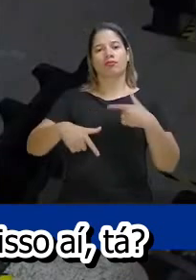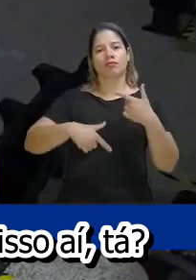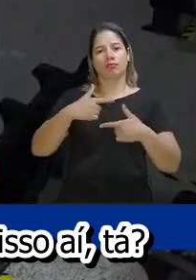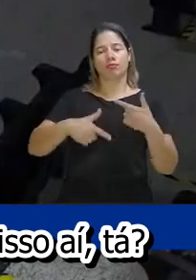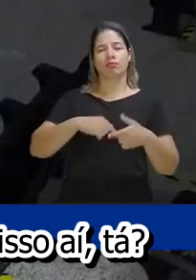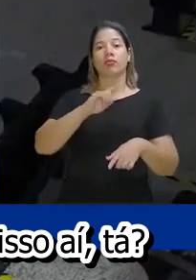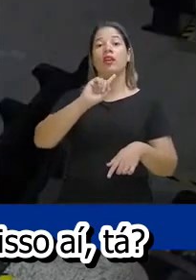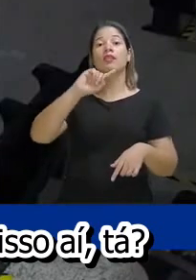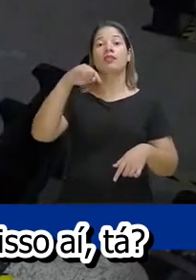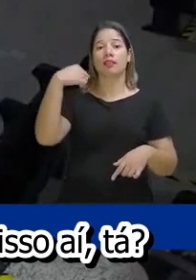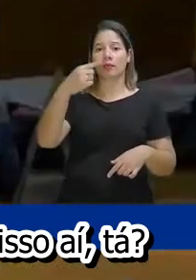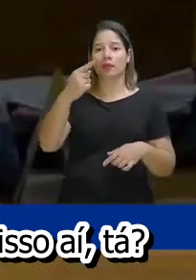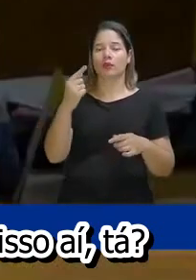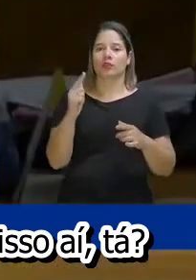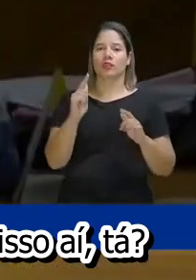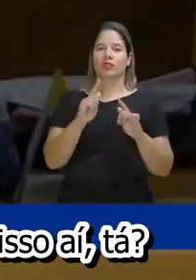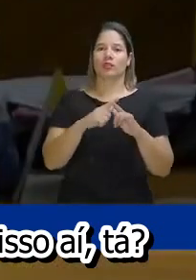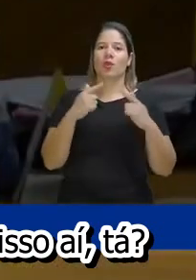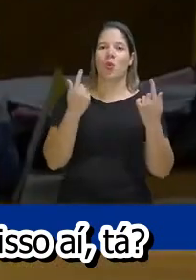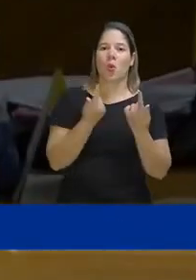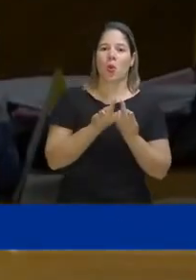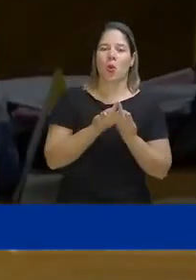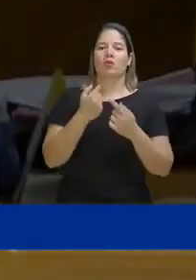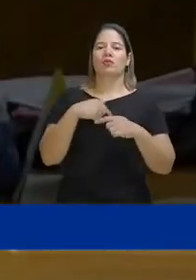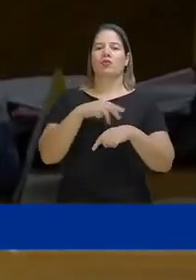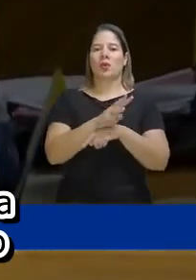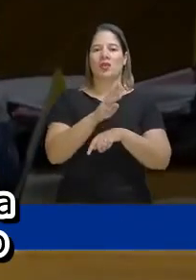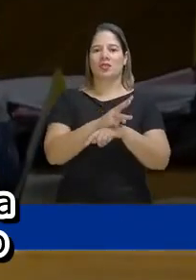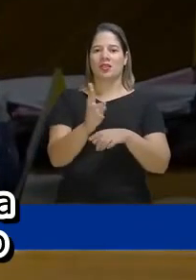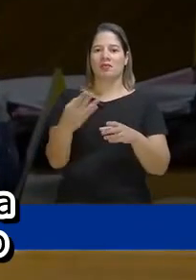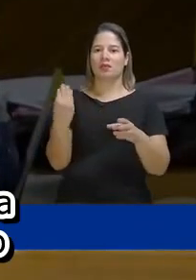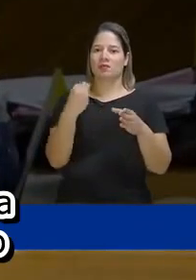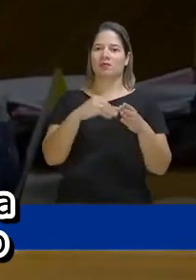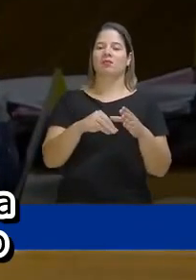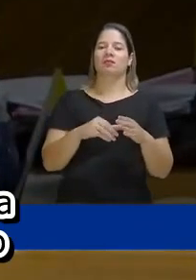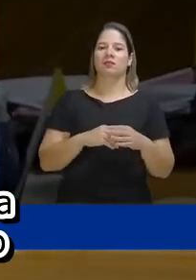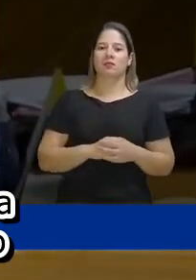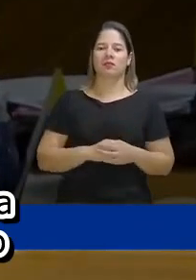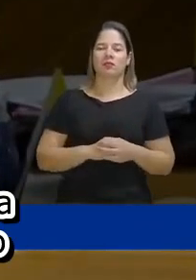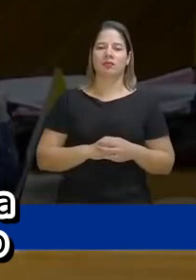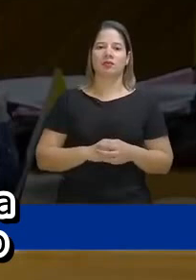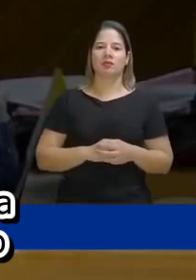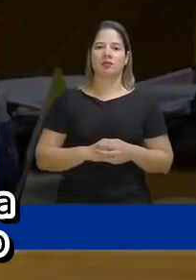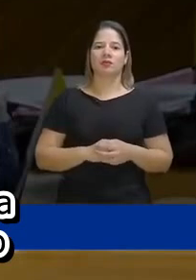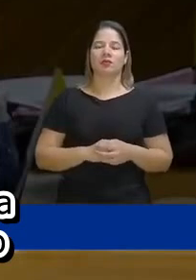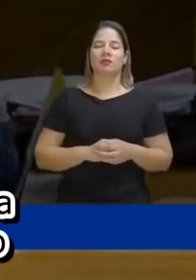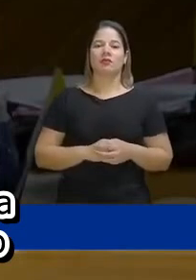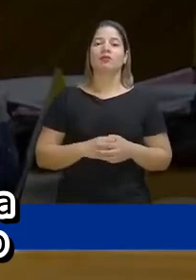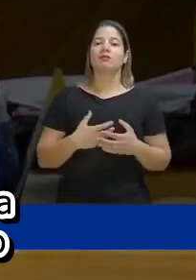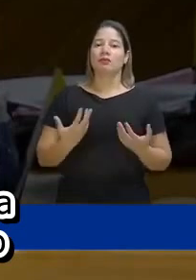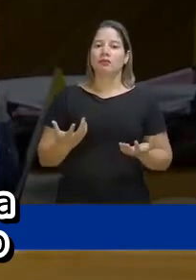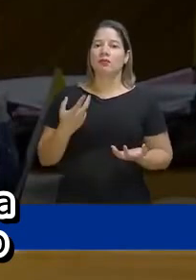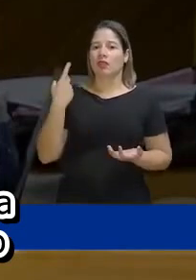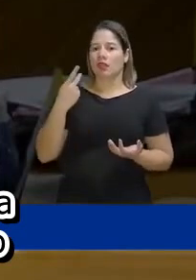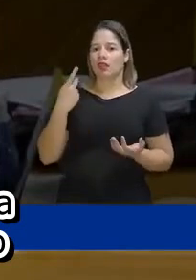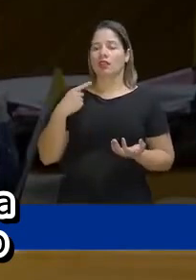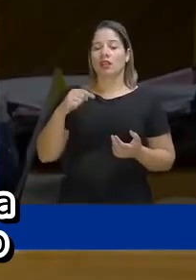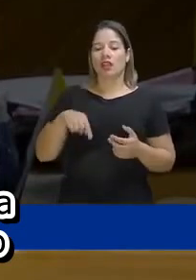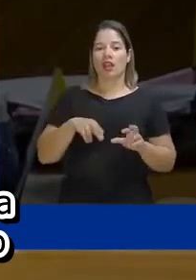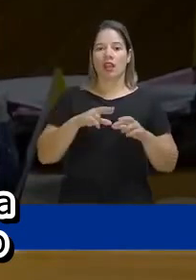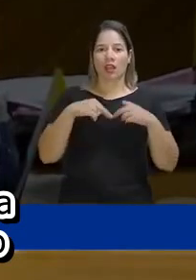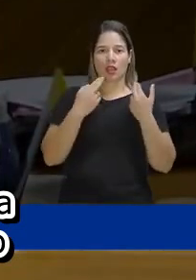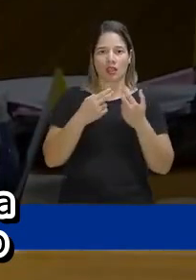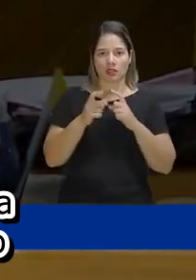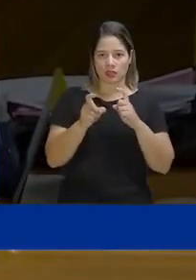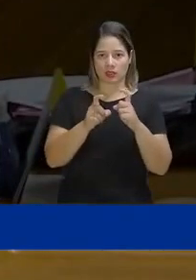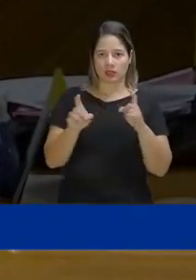Compartilhe então, Paulo, lá no grupo para a gente fazer isso aí, tá? Então, senhores membros da Procuradora Regional, declaro encerrado o